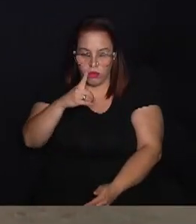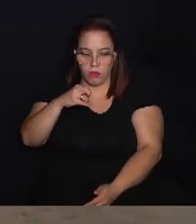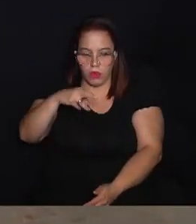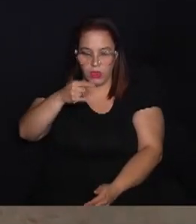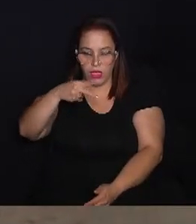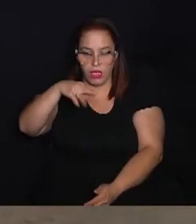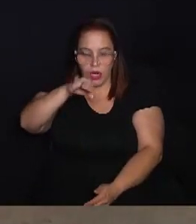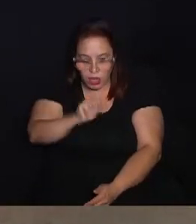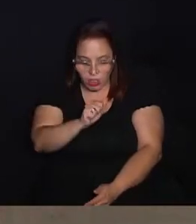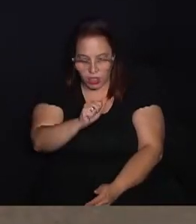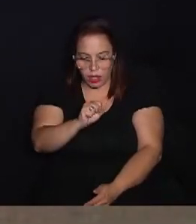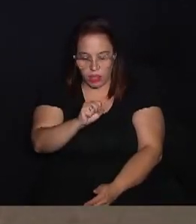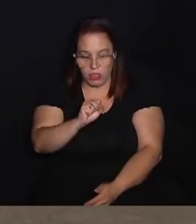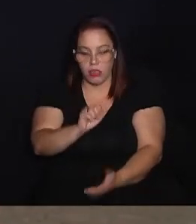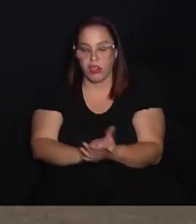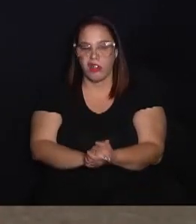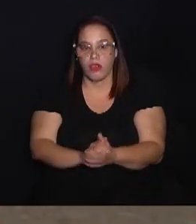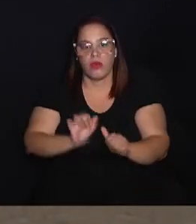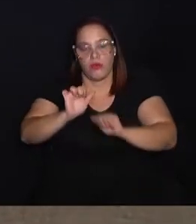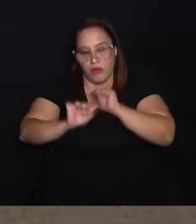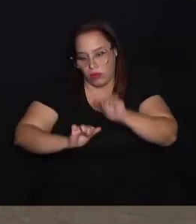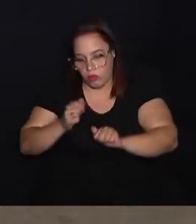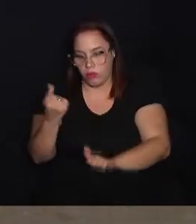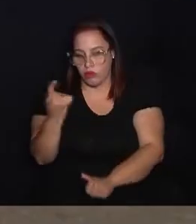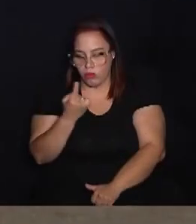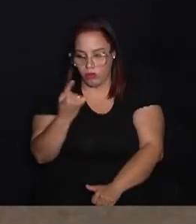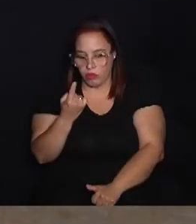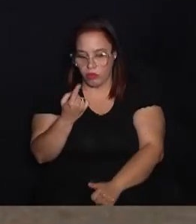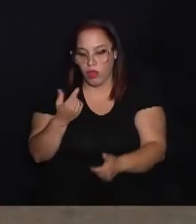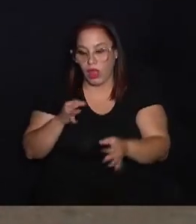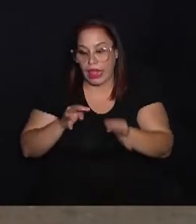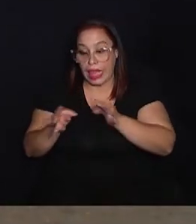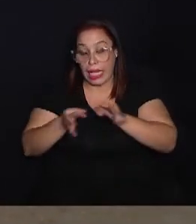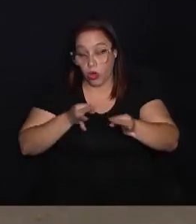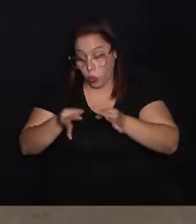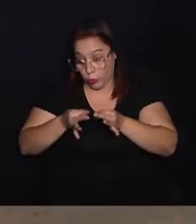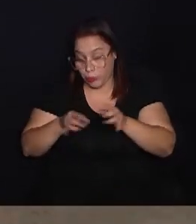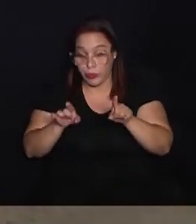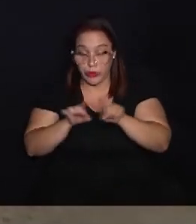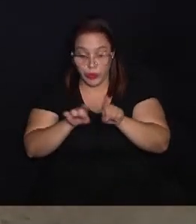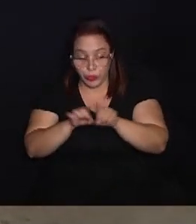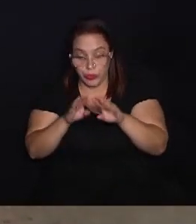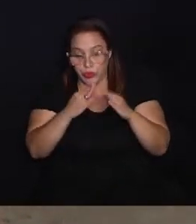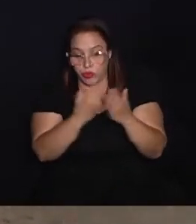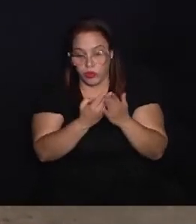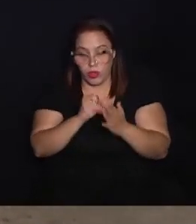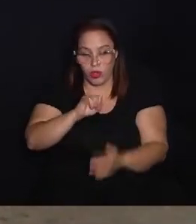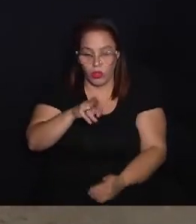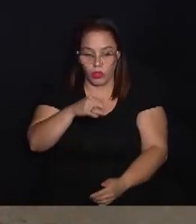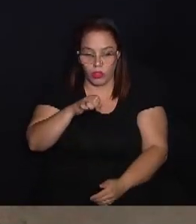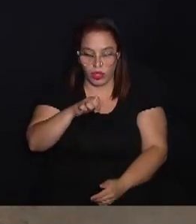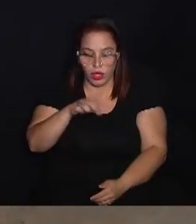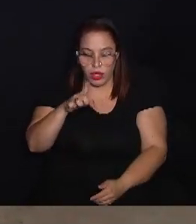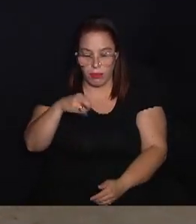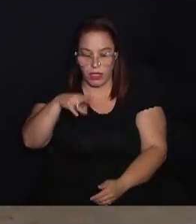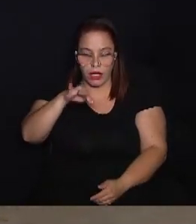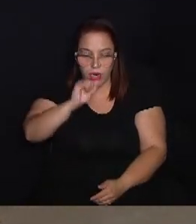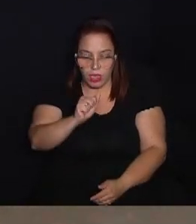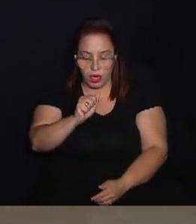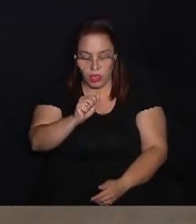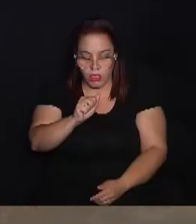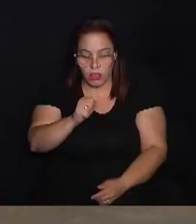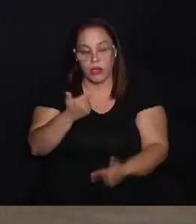por diversos motivos. Lembrando que teve uma urna substituída em cada uma das seguintes